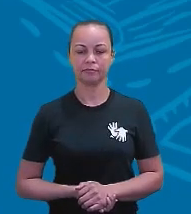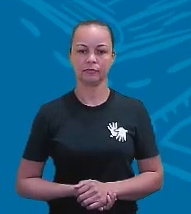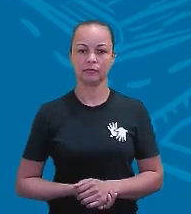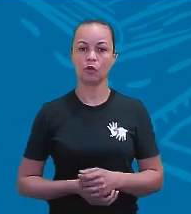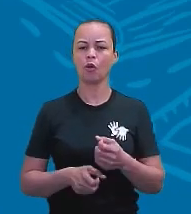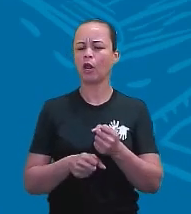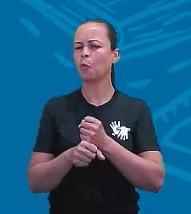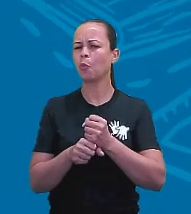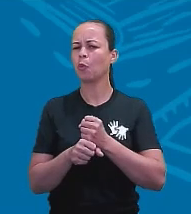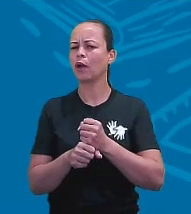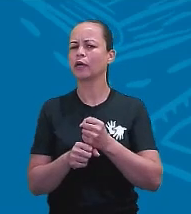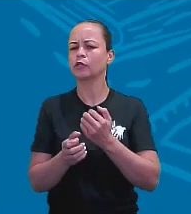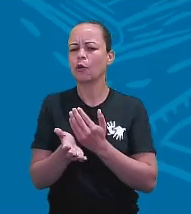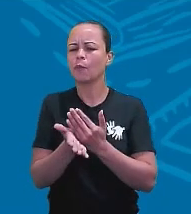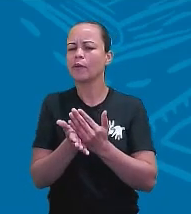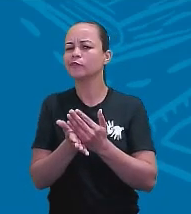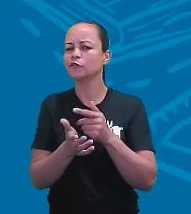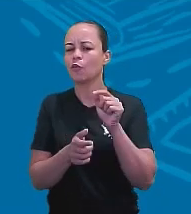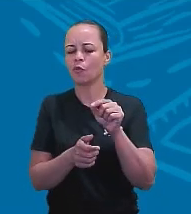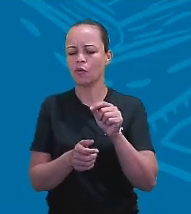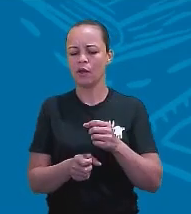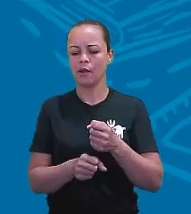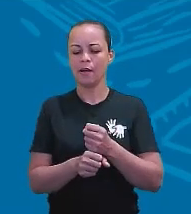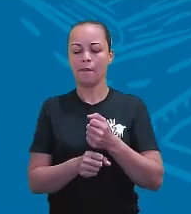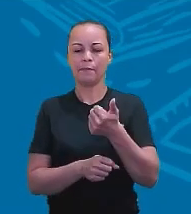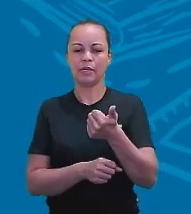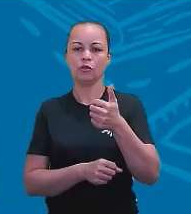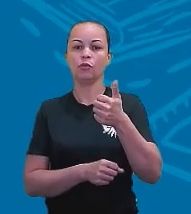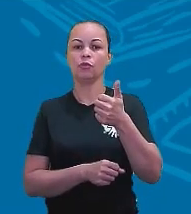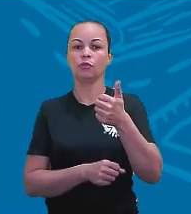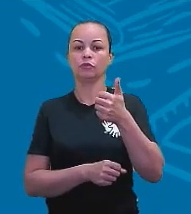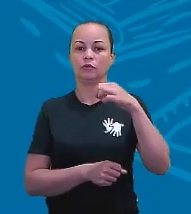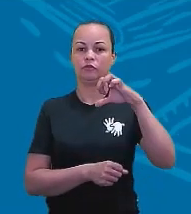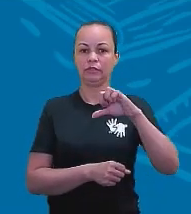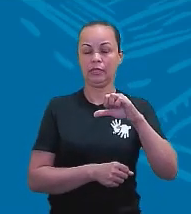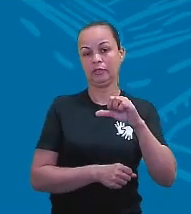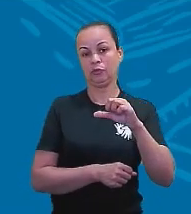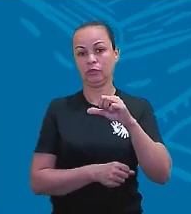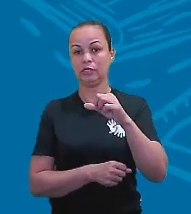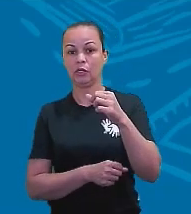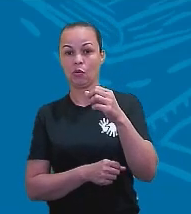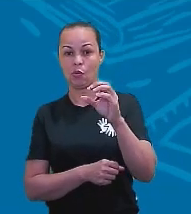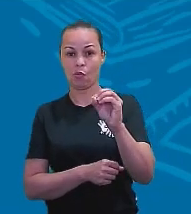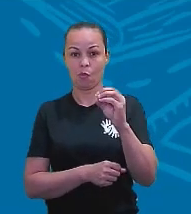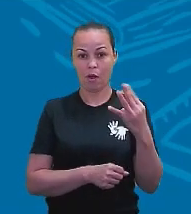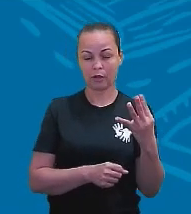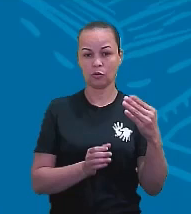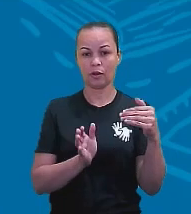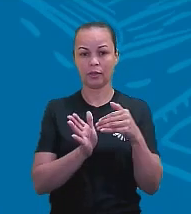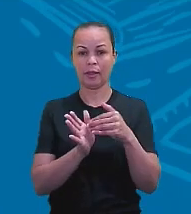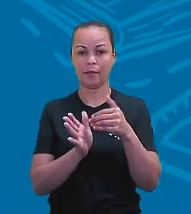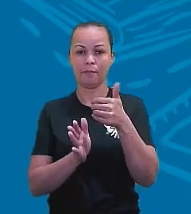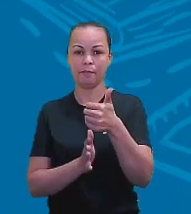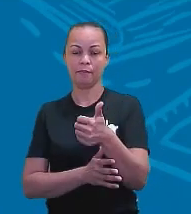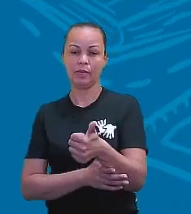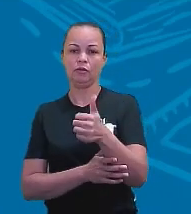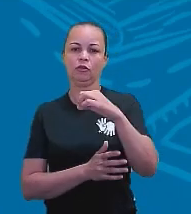aí o ano mais ou menos que elas estavam, 1904 até o quê? 1950 foi quando elas assumiram